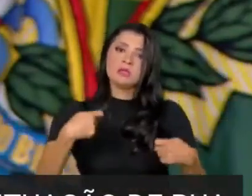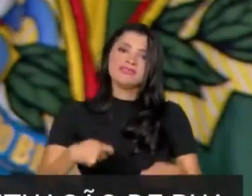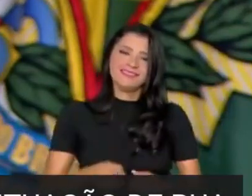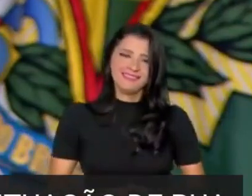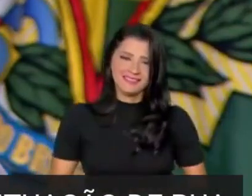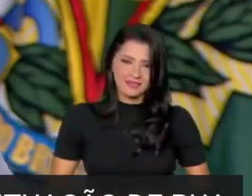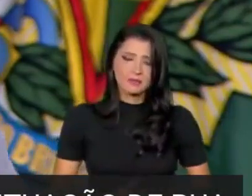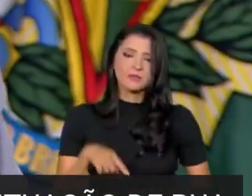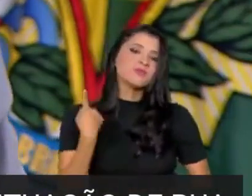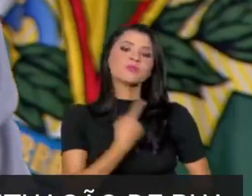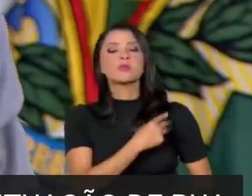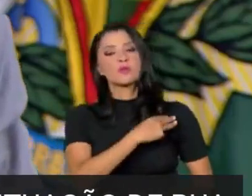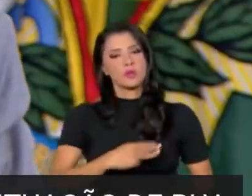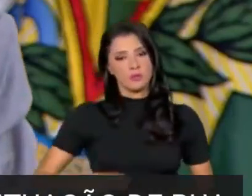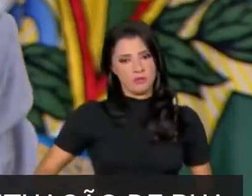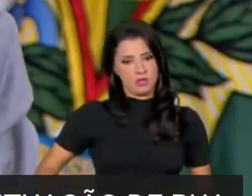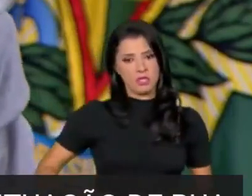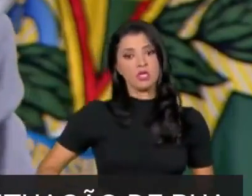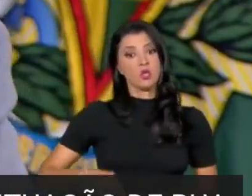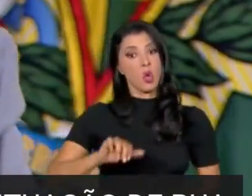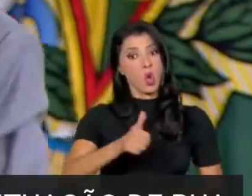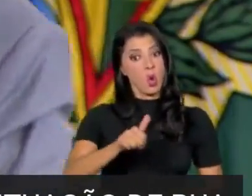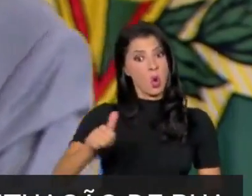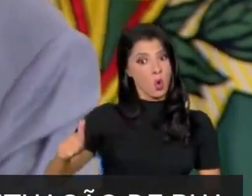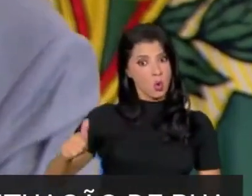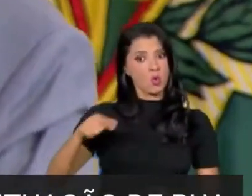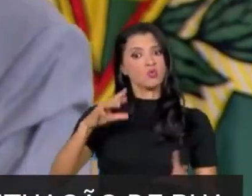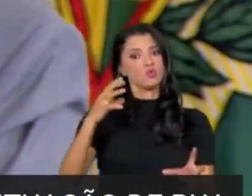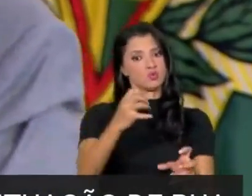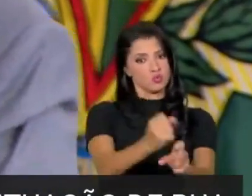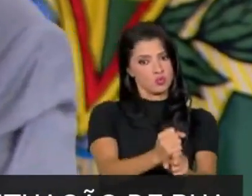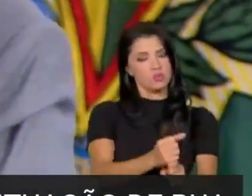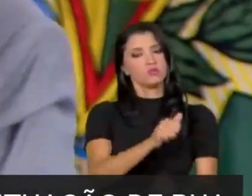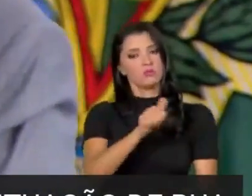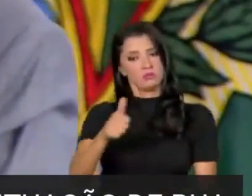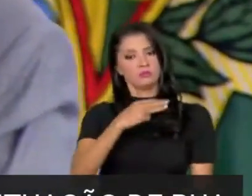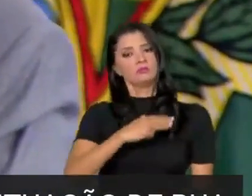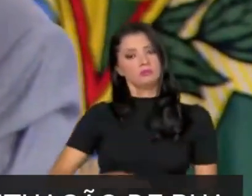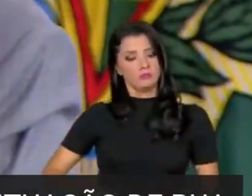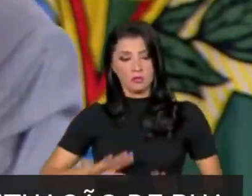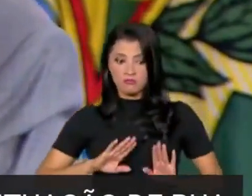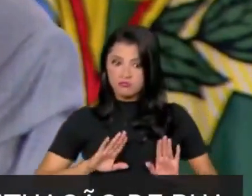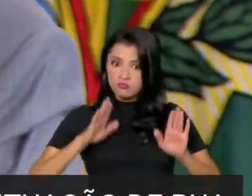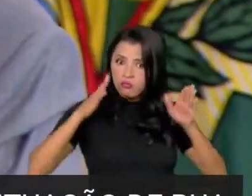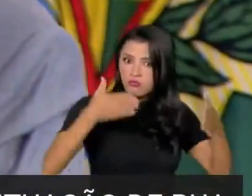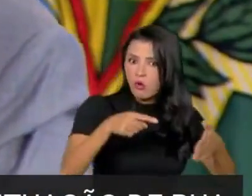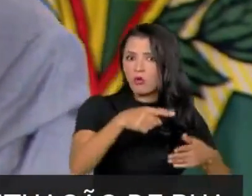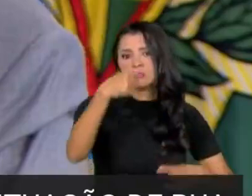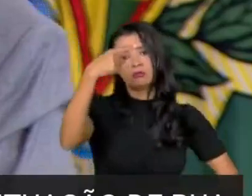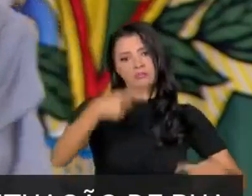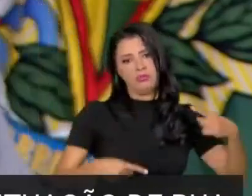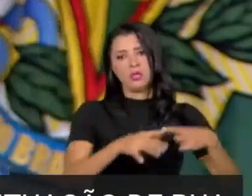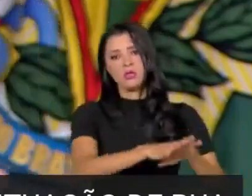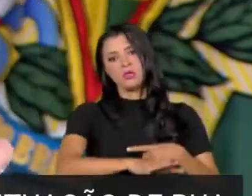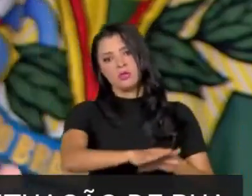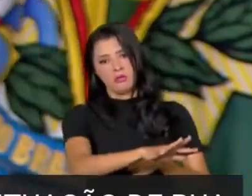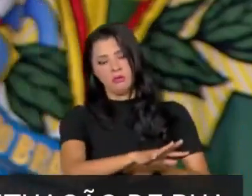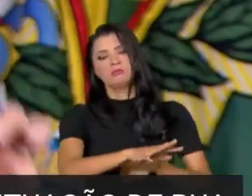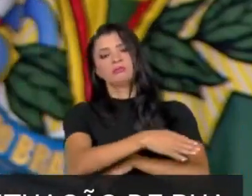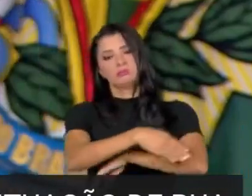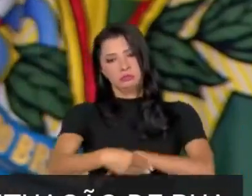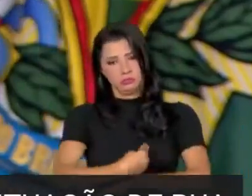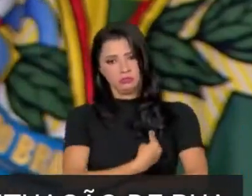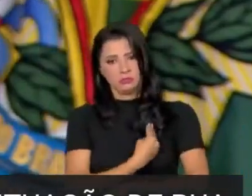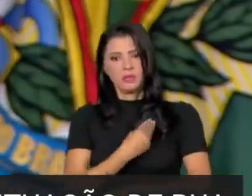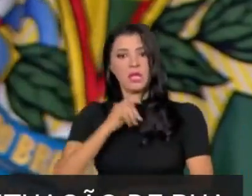nosso ministro diz 11 ministros. 11 ministros estão envolvidos com essa política aqui. Tá? O